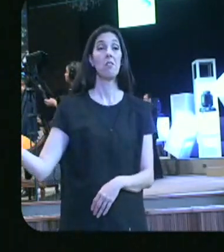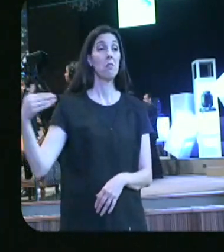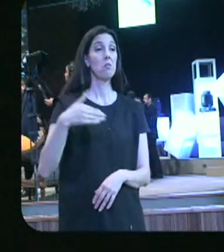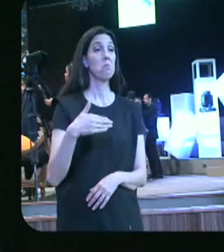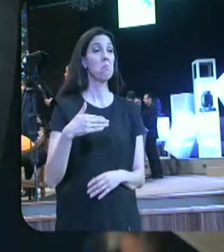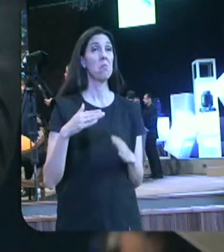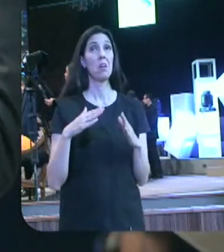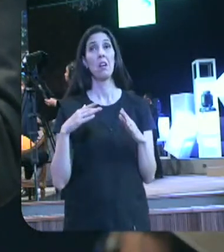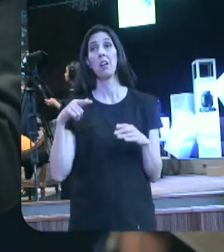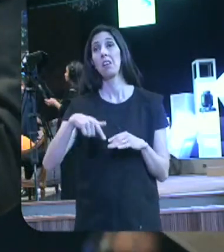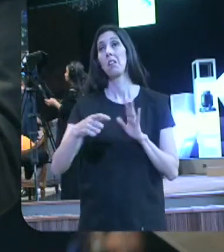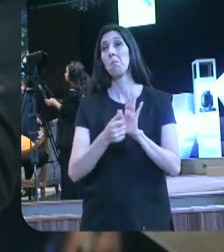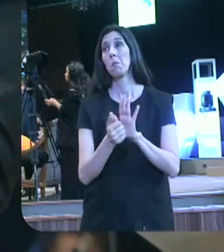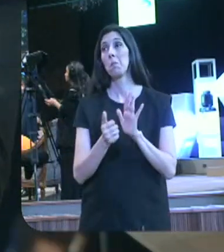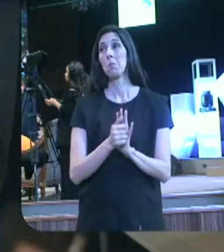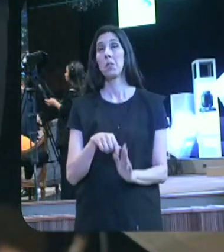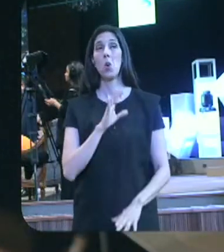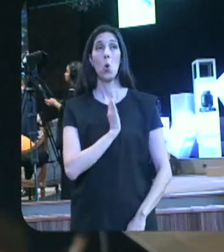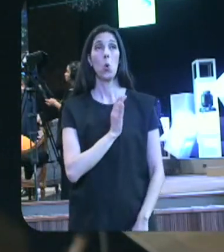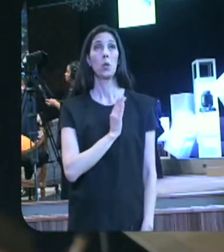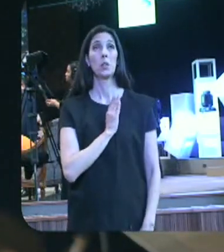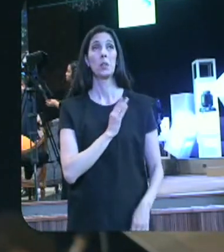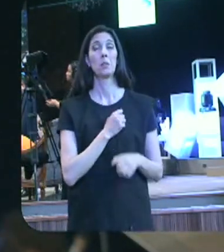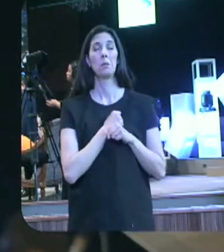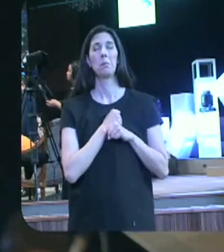com o coração apertadinho.